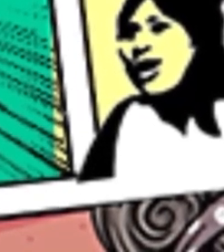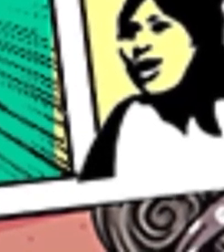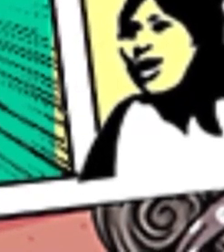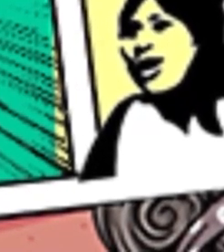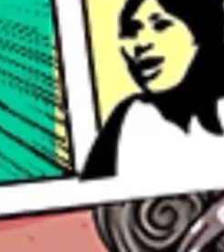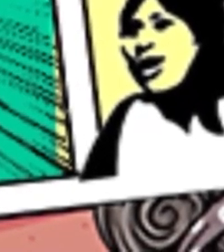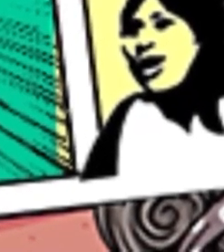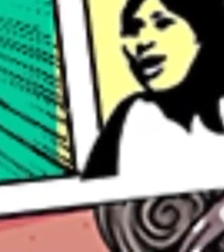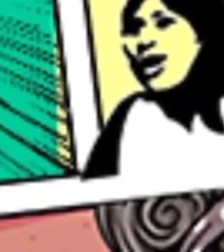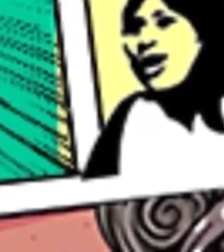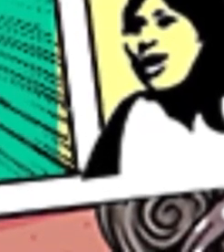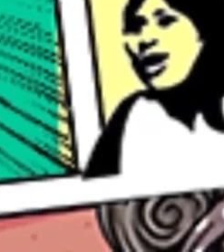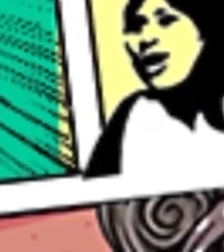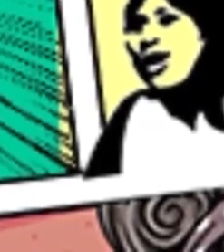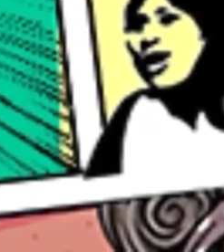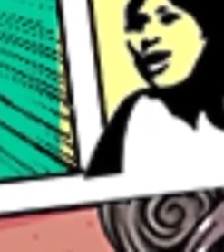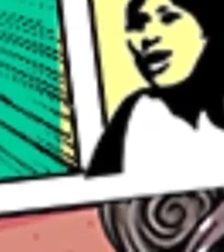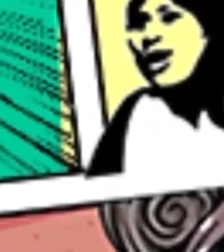mulher.